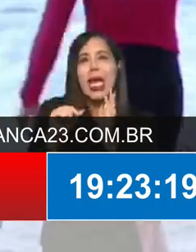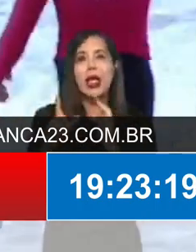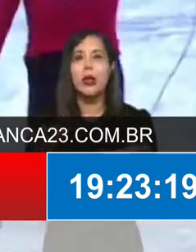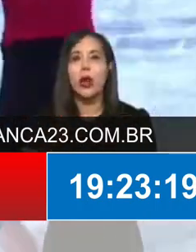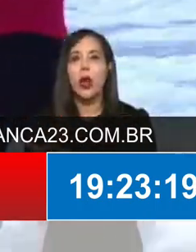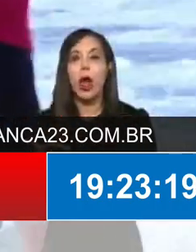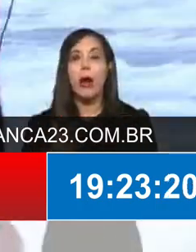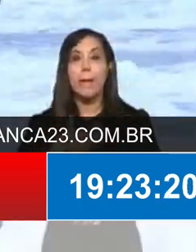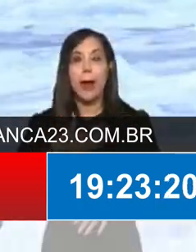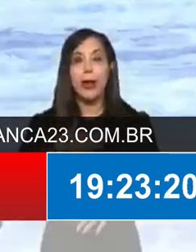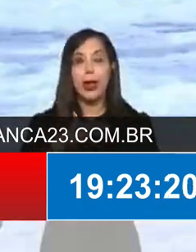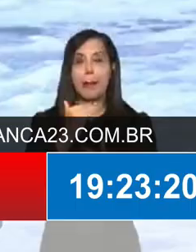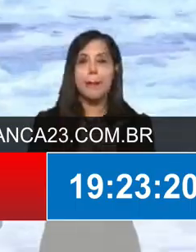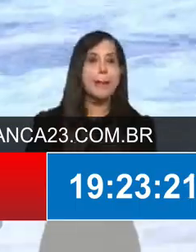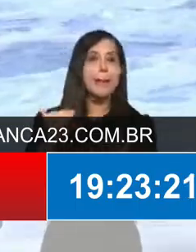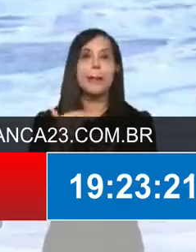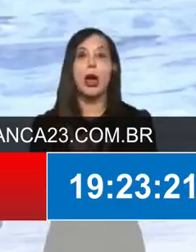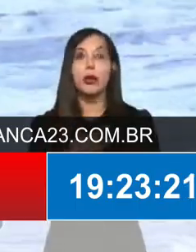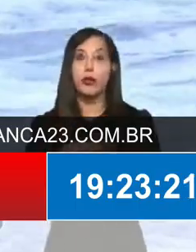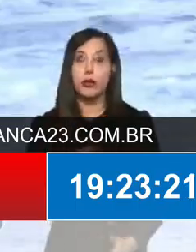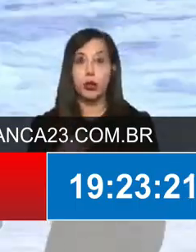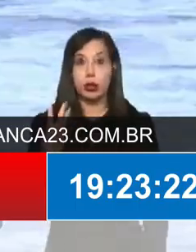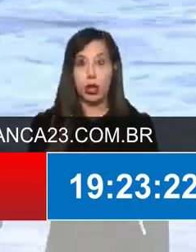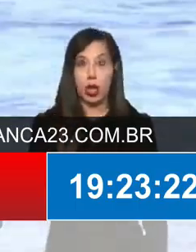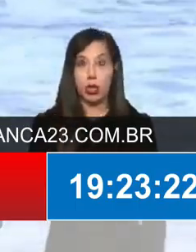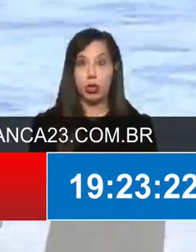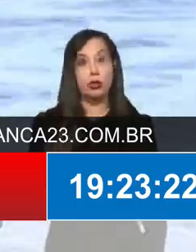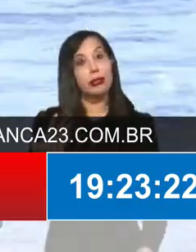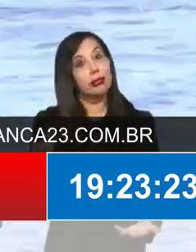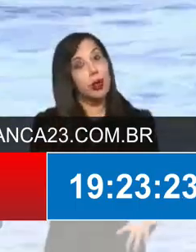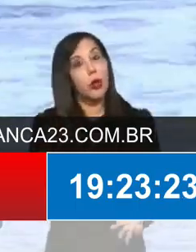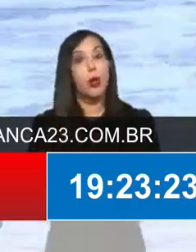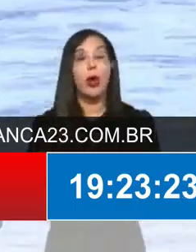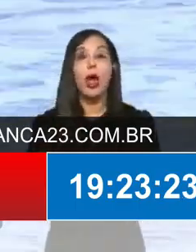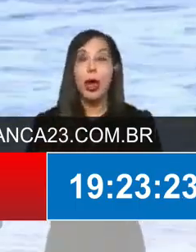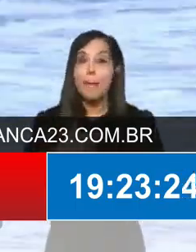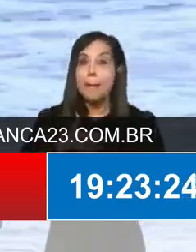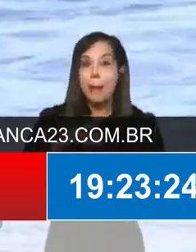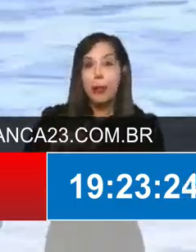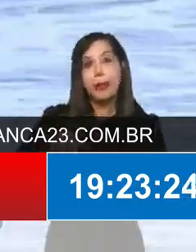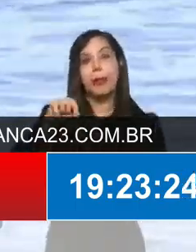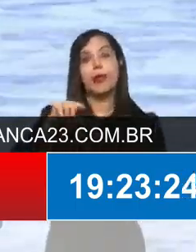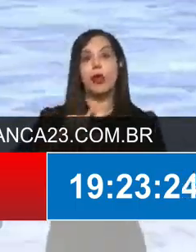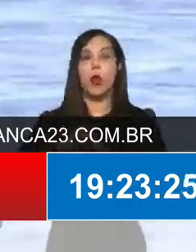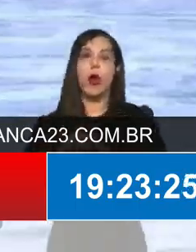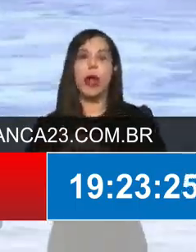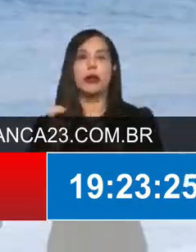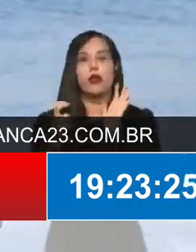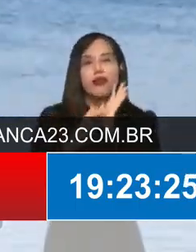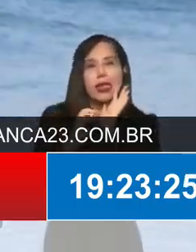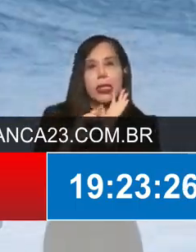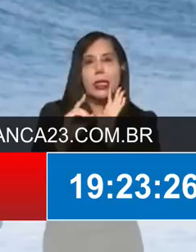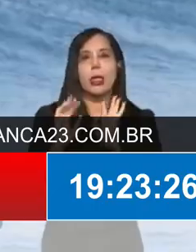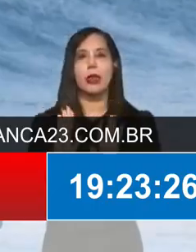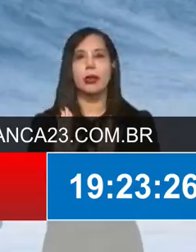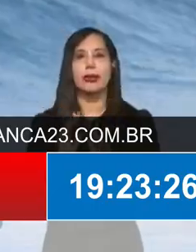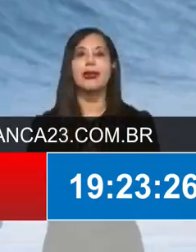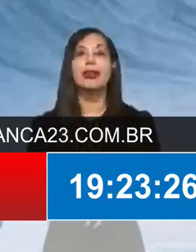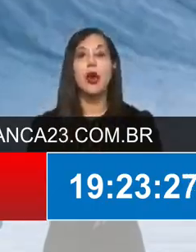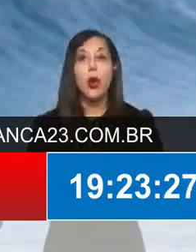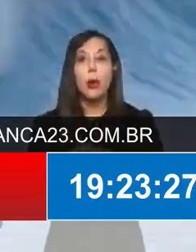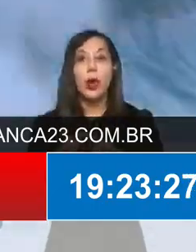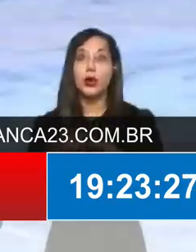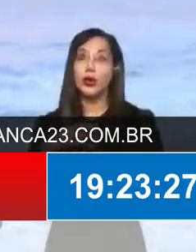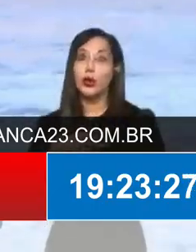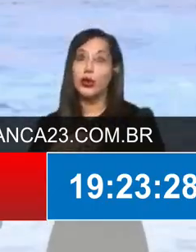é um pouco mais além disso. Eu tenho 3 filhos e aí é o horário que me permite vir. E foi por causa dos